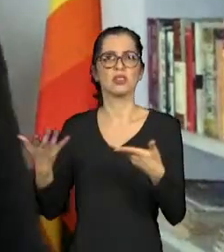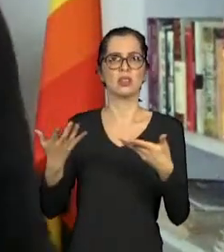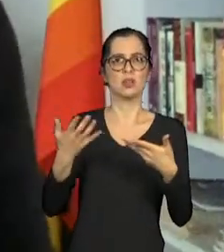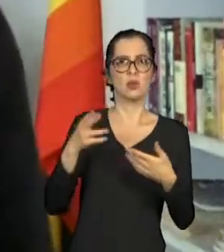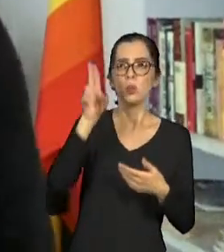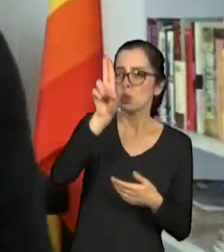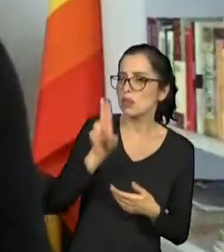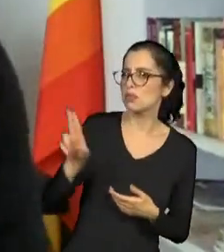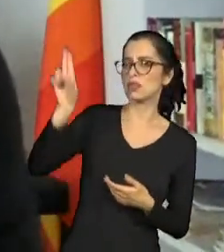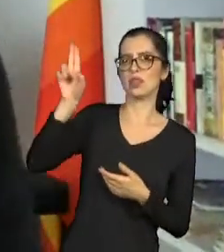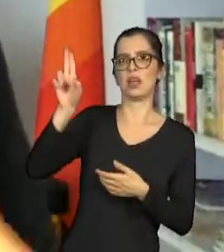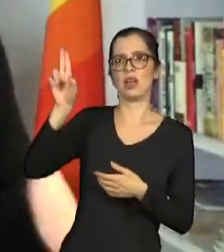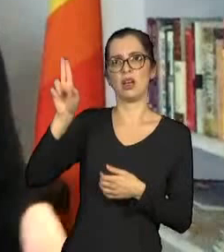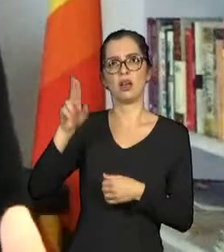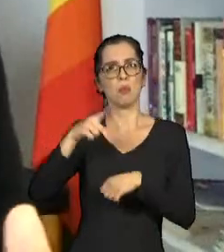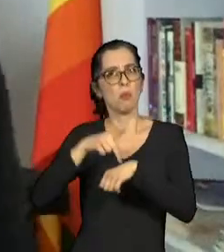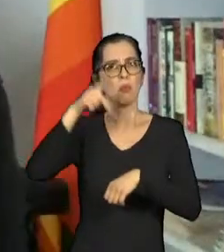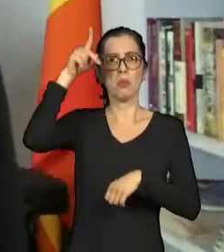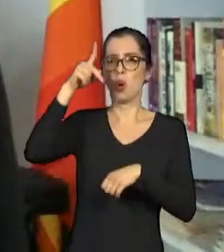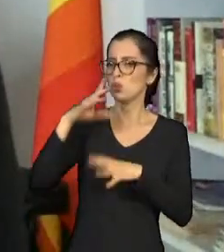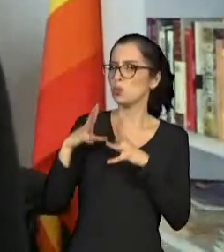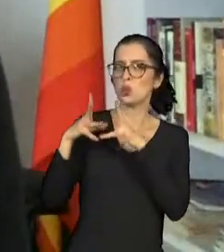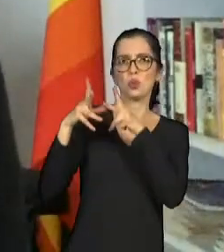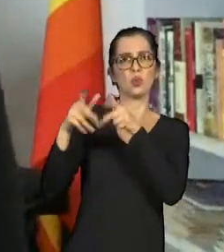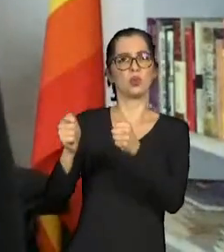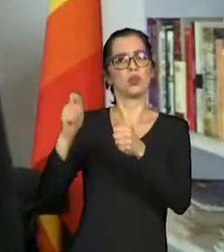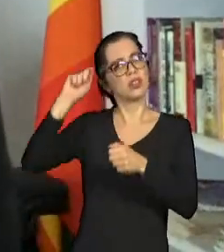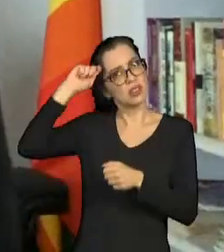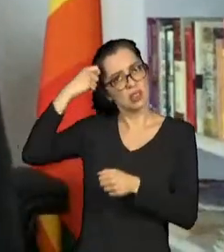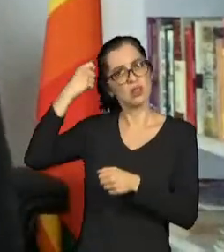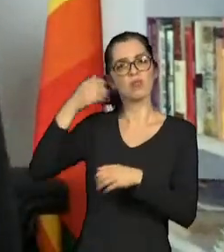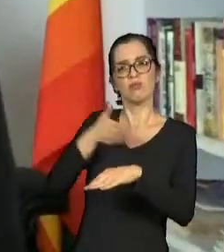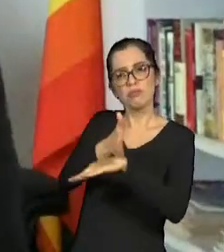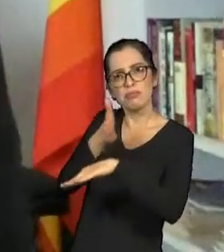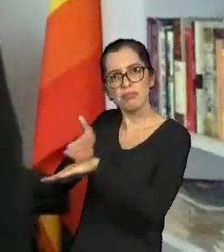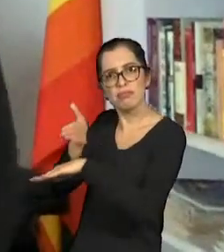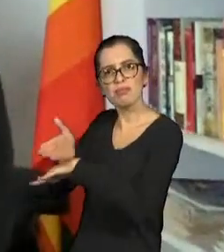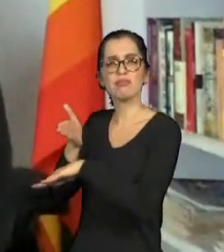ponto de vista estrutural, como é que você partilha de maneira mais